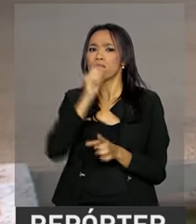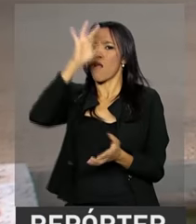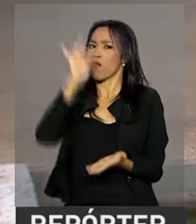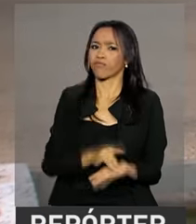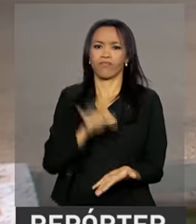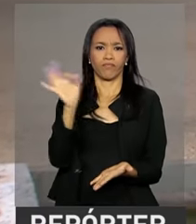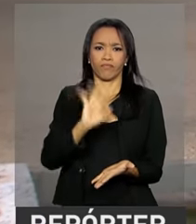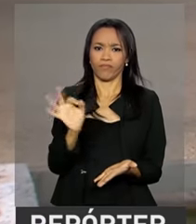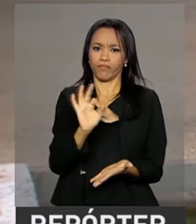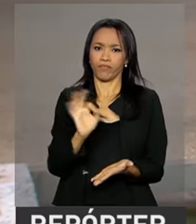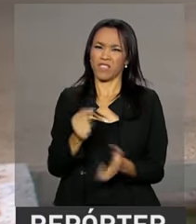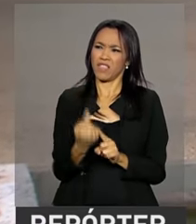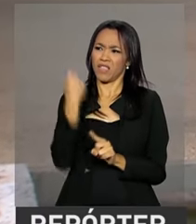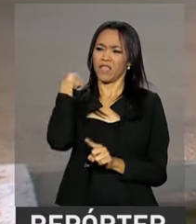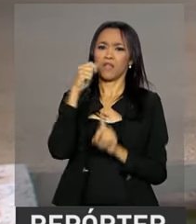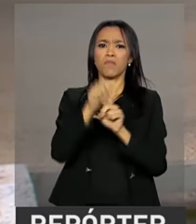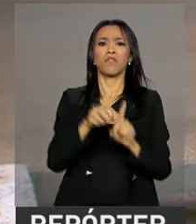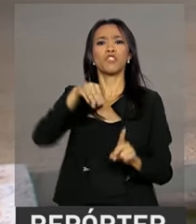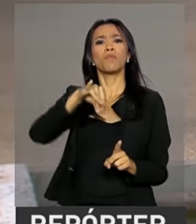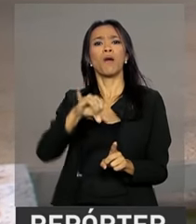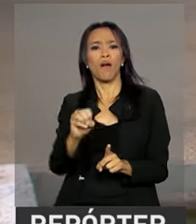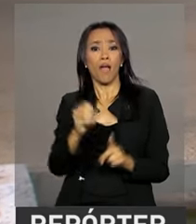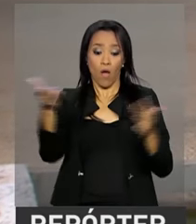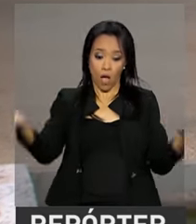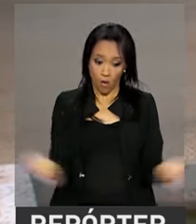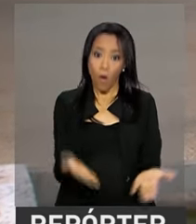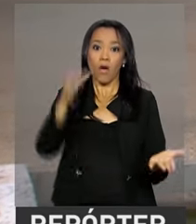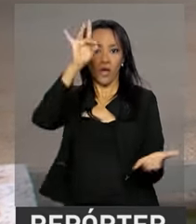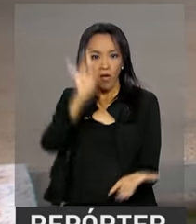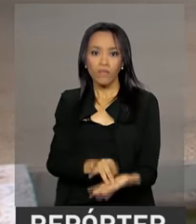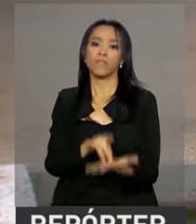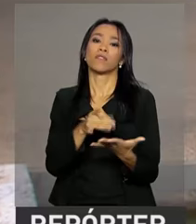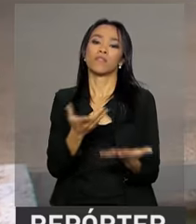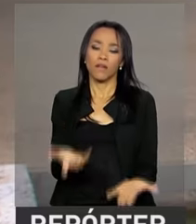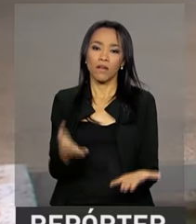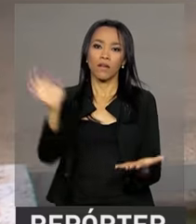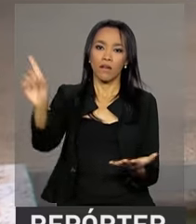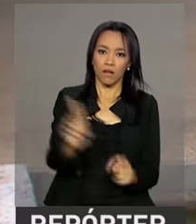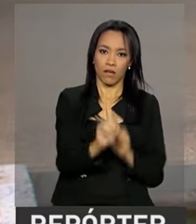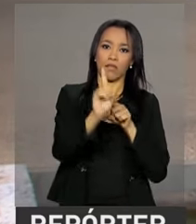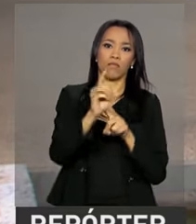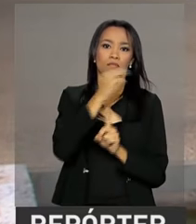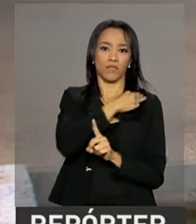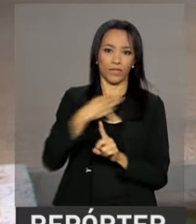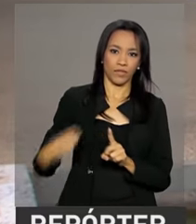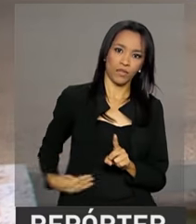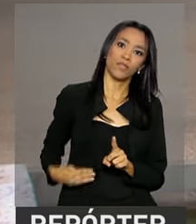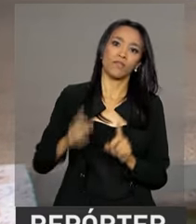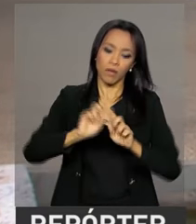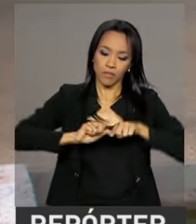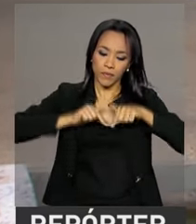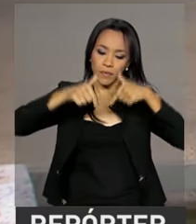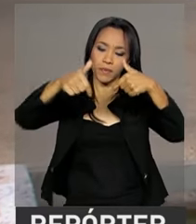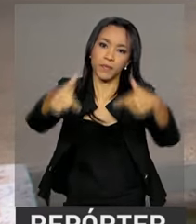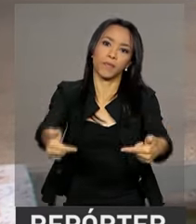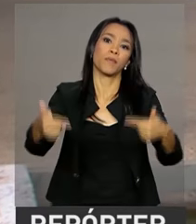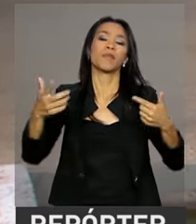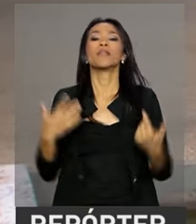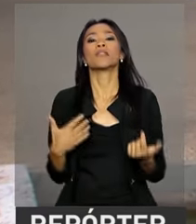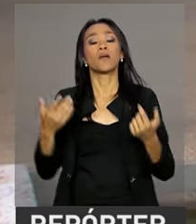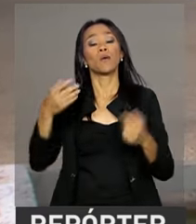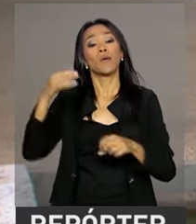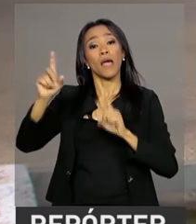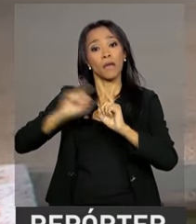é assumiu a pasta agora e o ministério do planejamento e do planejamento é